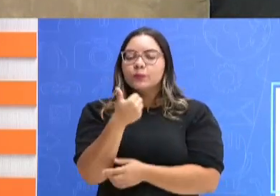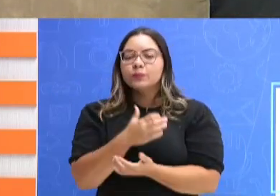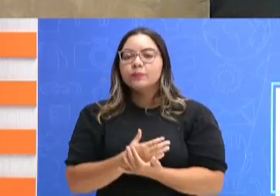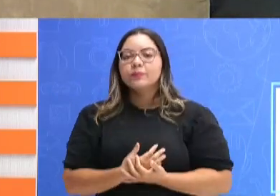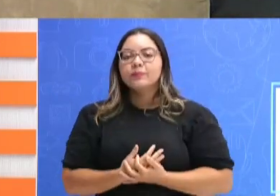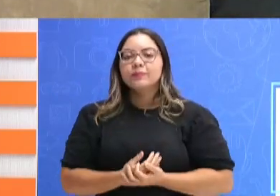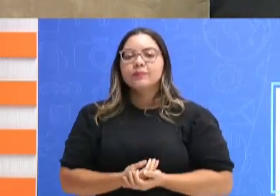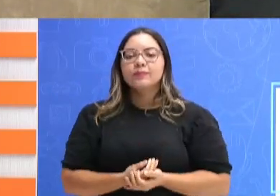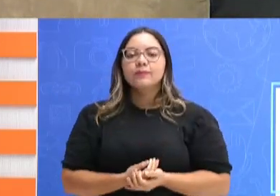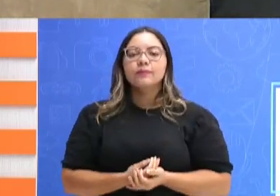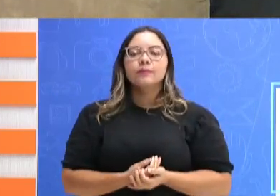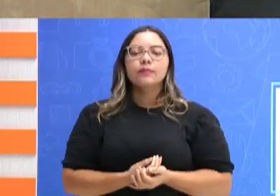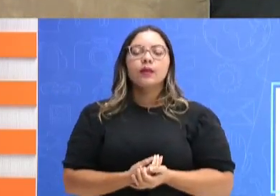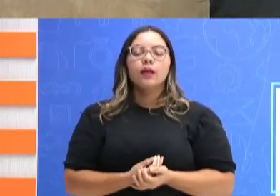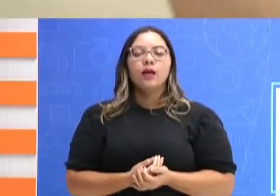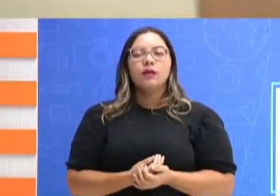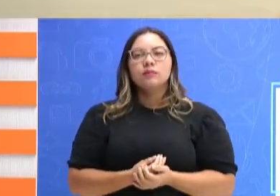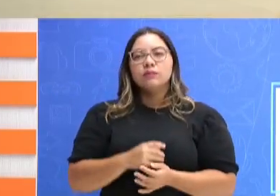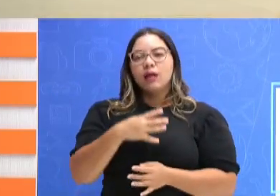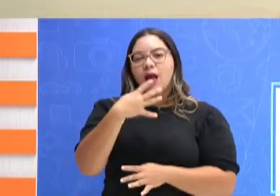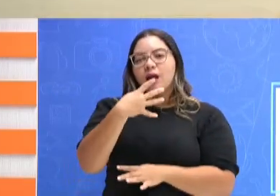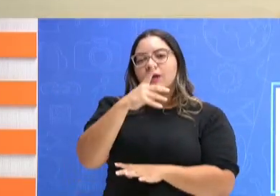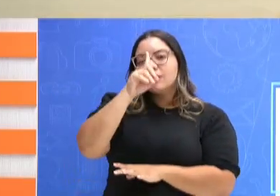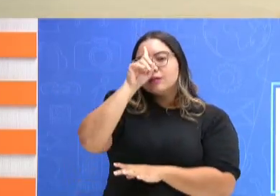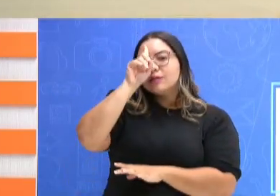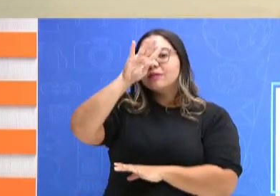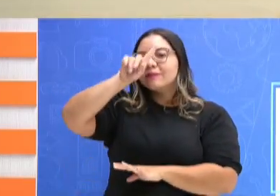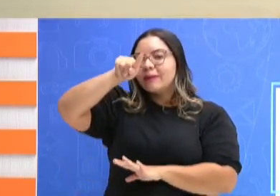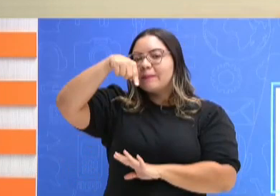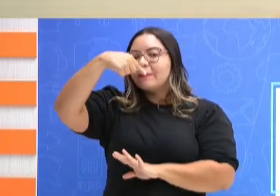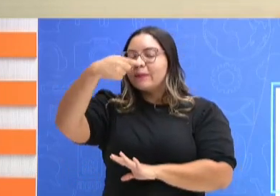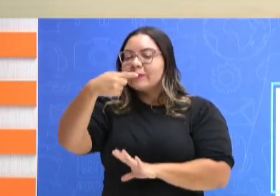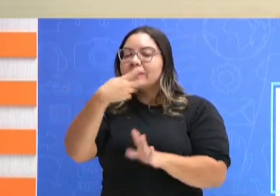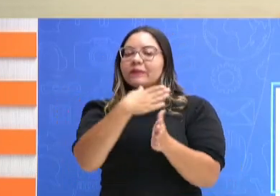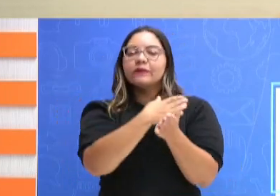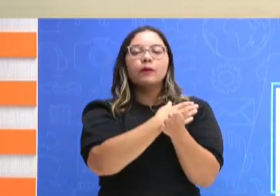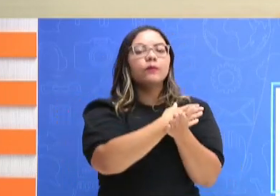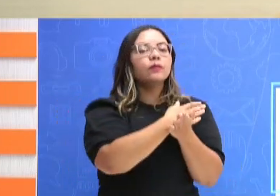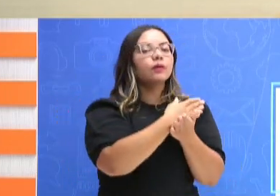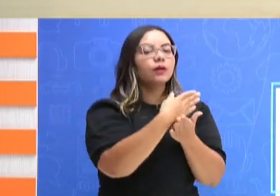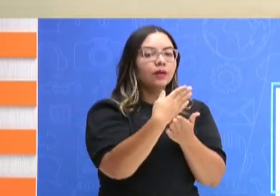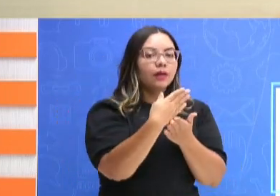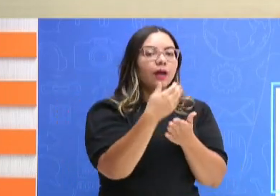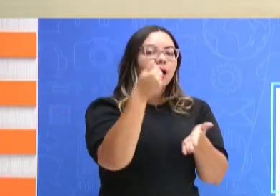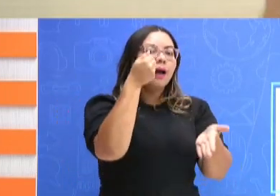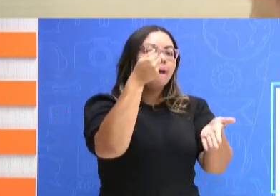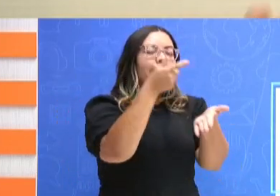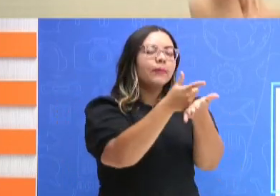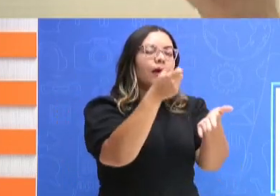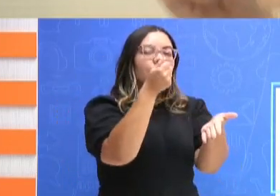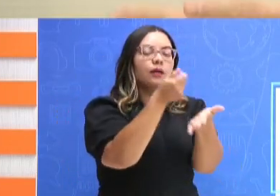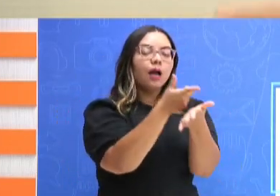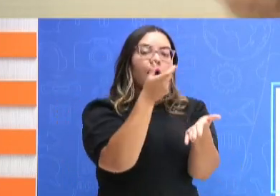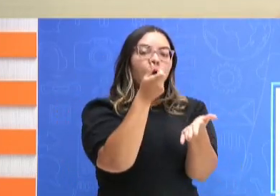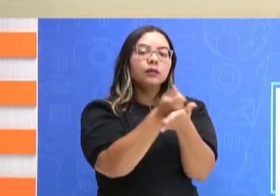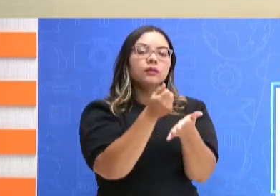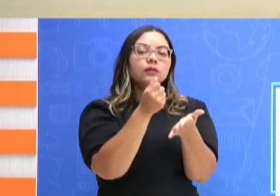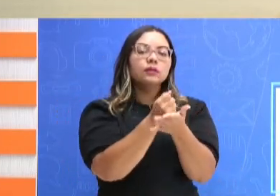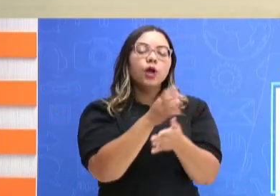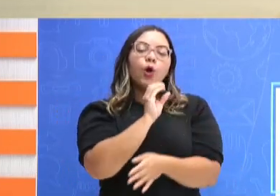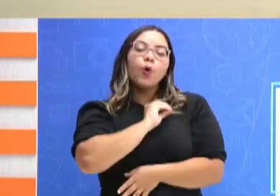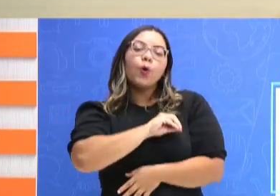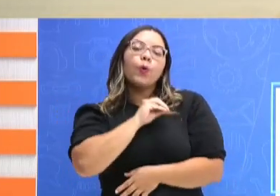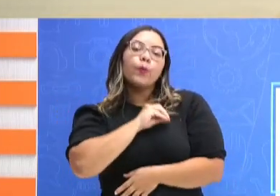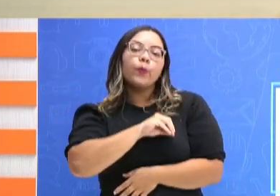11 de maio de 2021, daqui exatamente a 4 dias, nós vamos começar a pagar a folha de pagamento